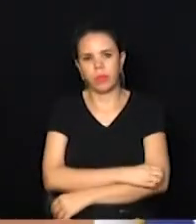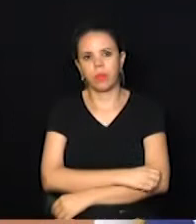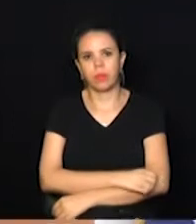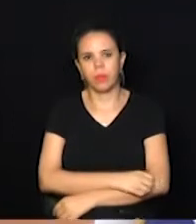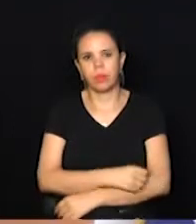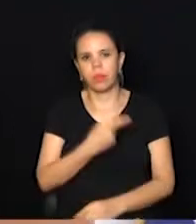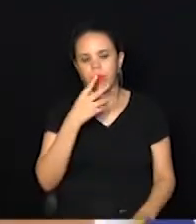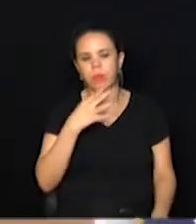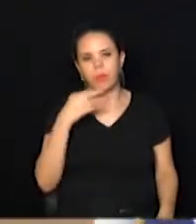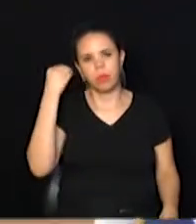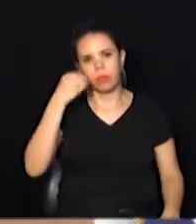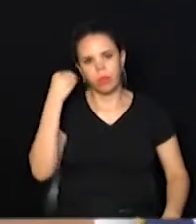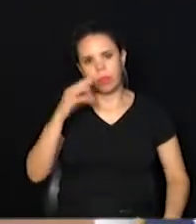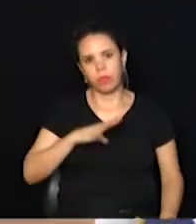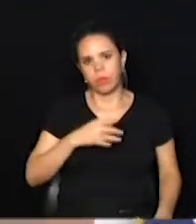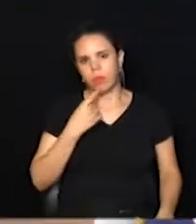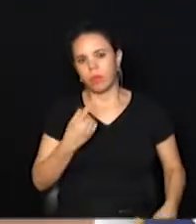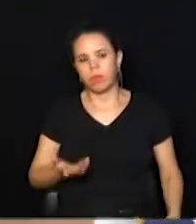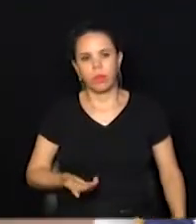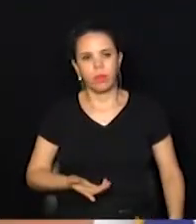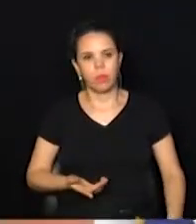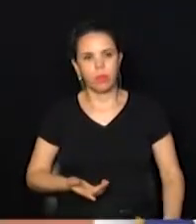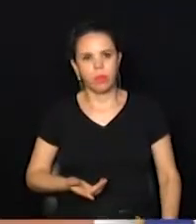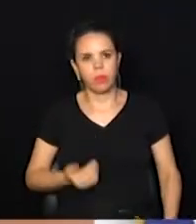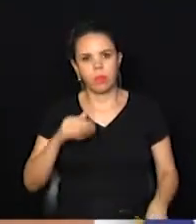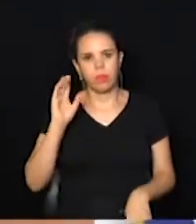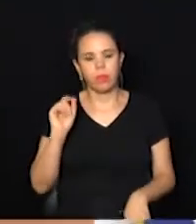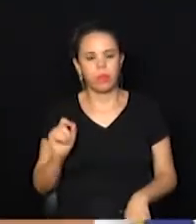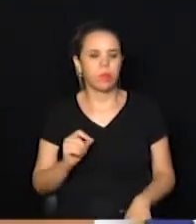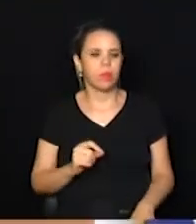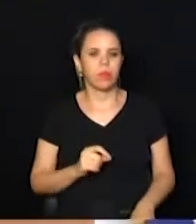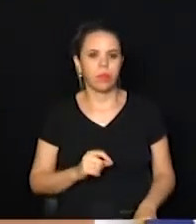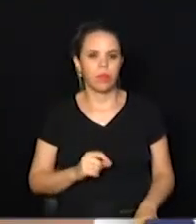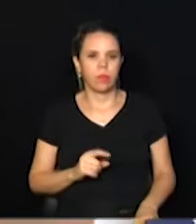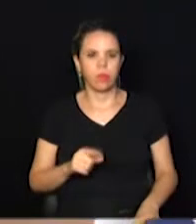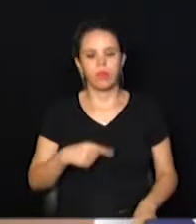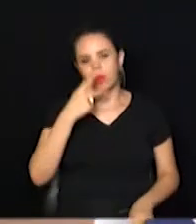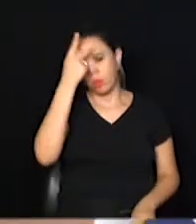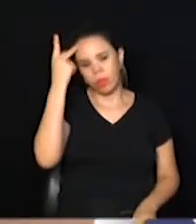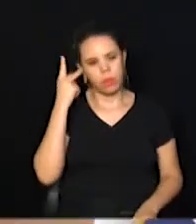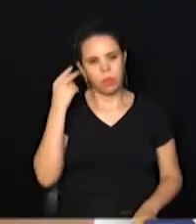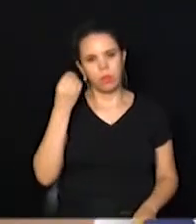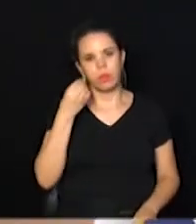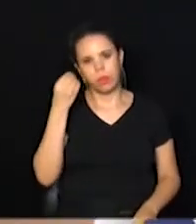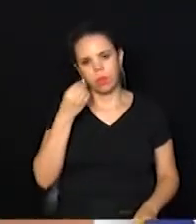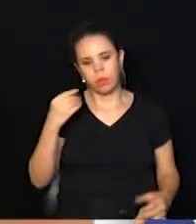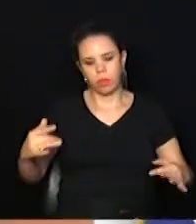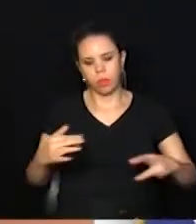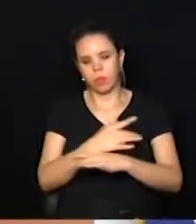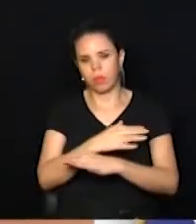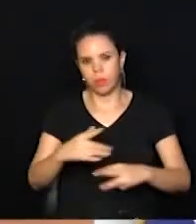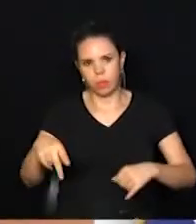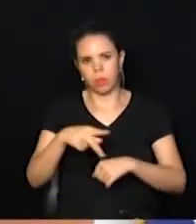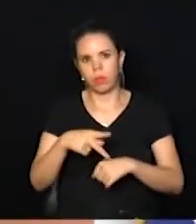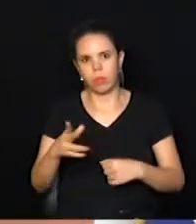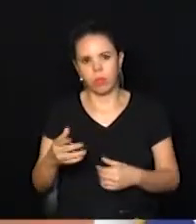aqui, conhecedor da cidade de Campinas. Mas, mais do que isso, ele era um conhecedor da questão urbana no país.